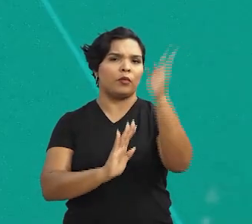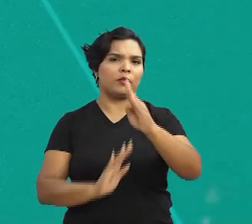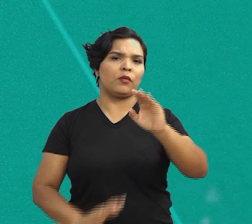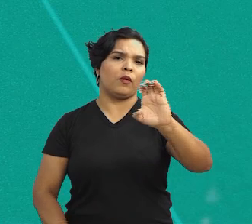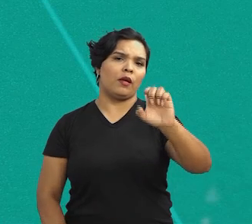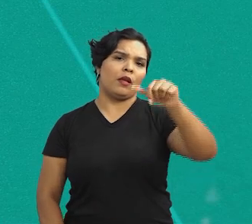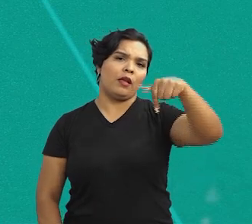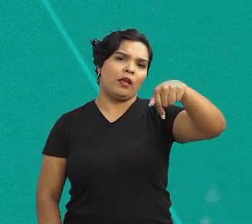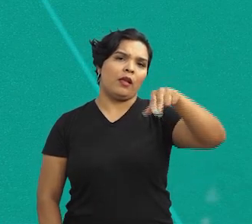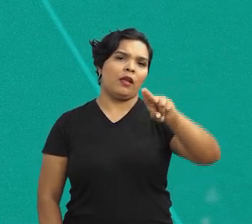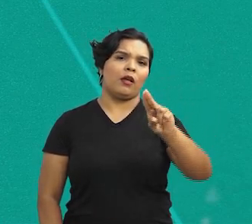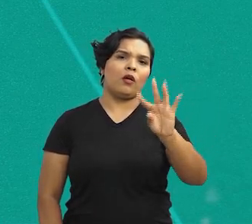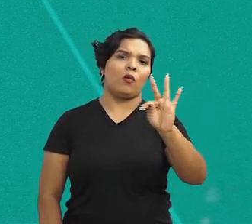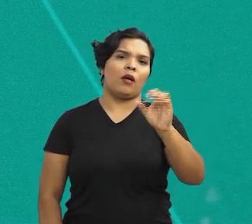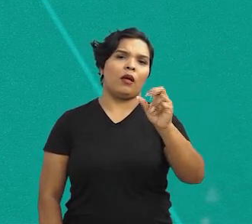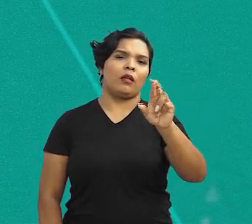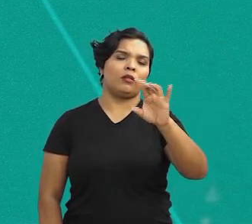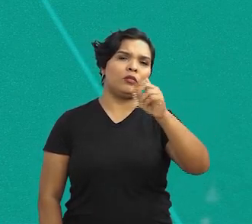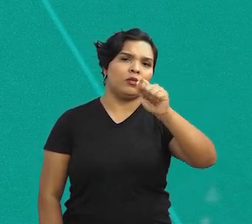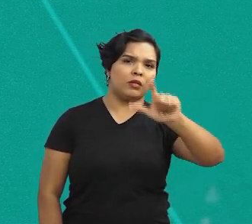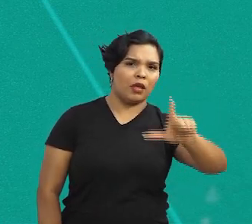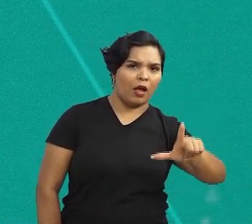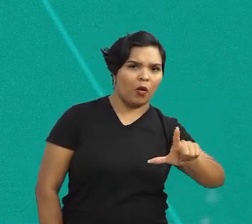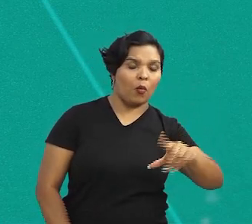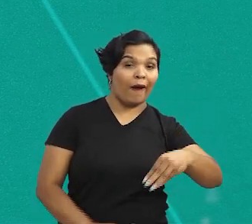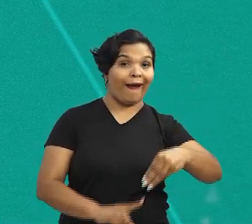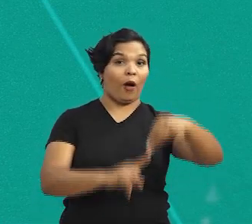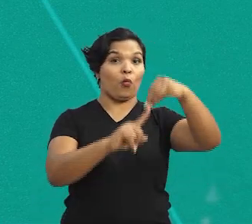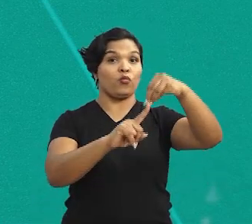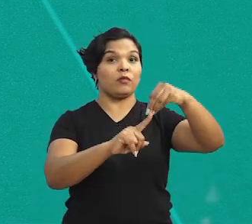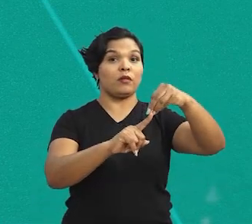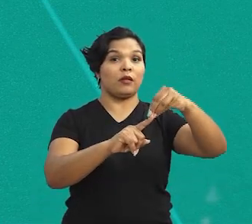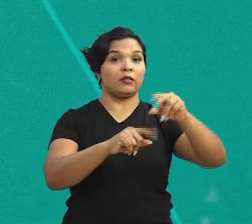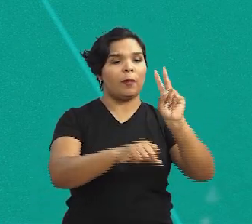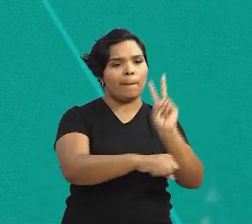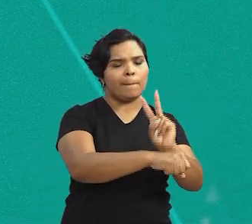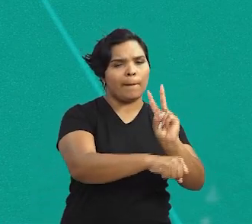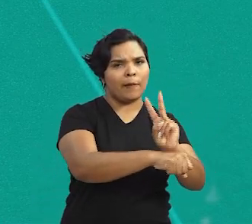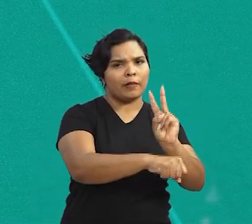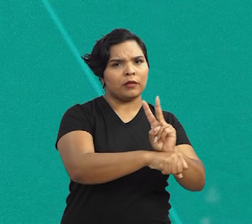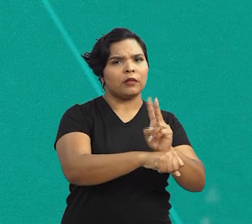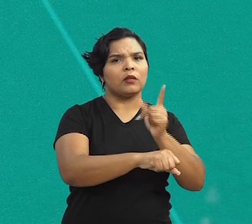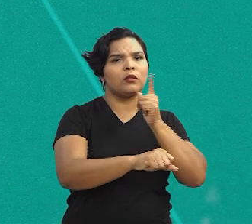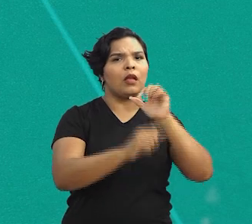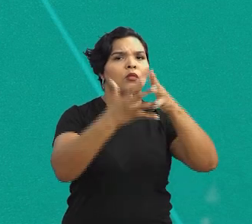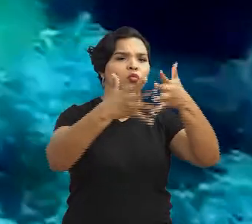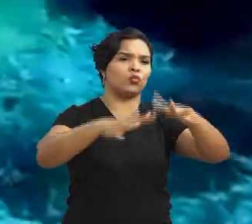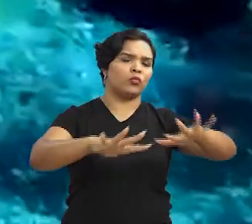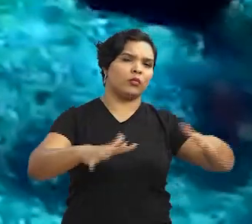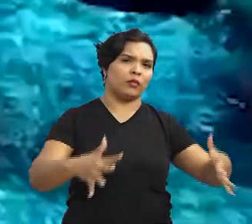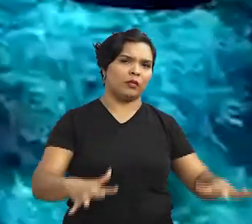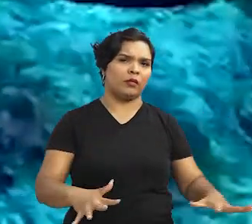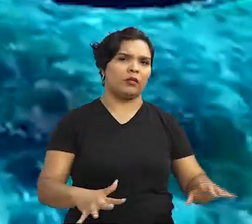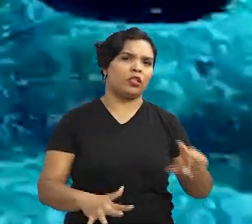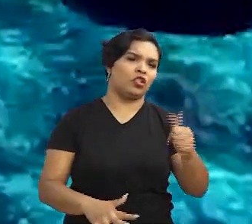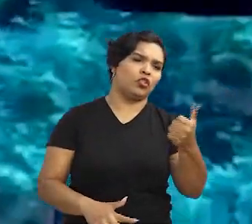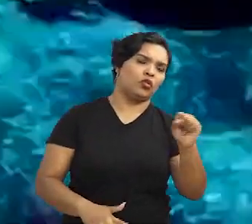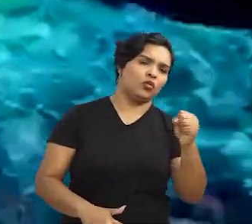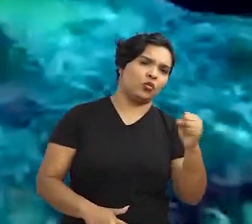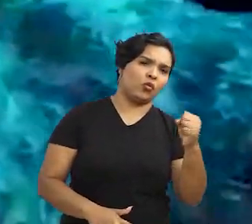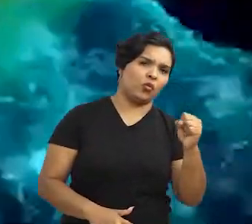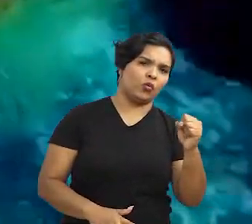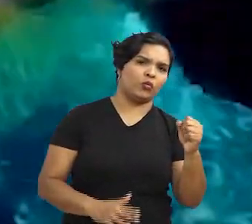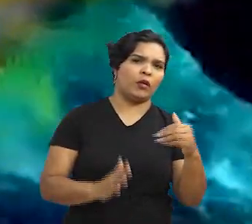Brasil, ele é a única unidade de conservação submarina, totalmente submarina, né? Ele fica